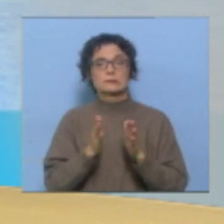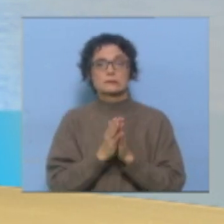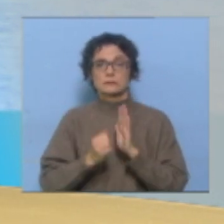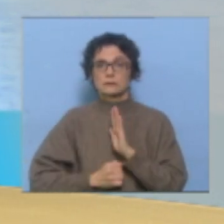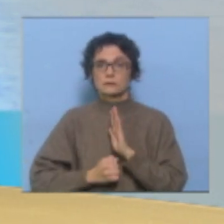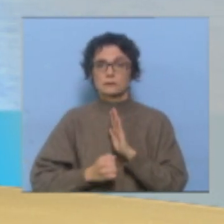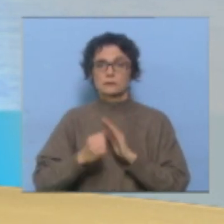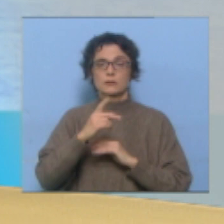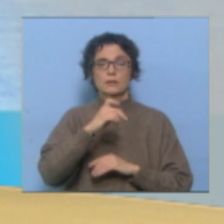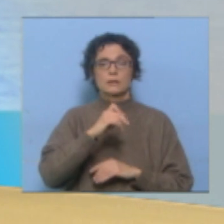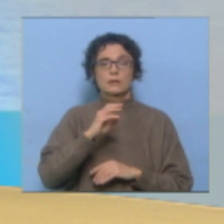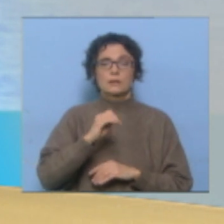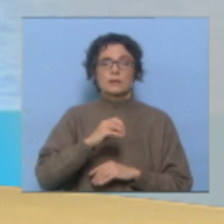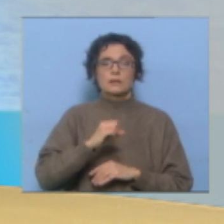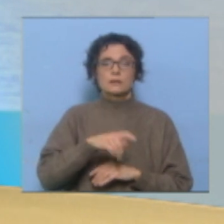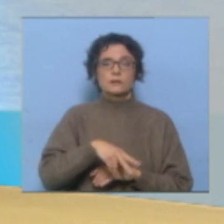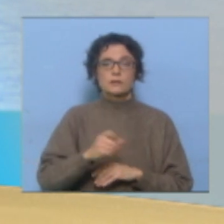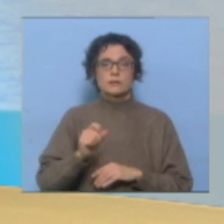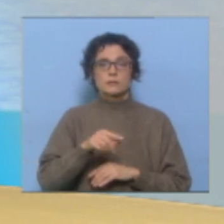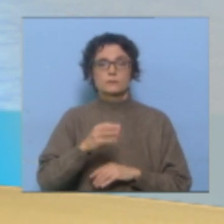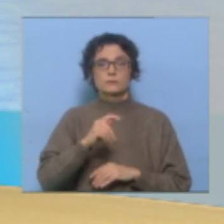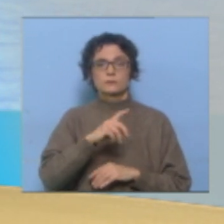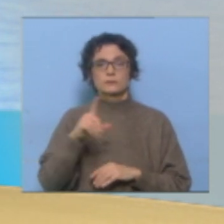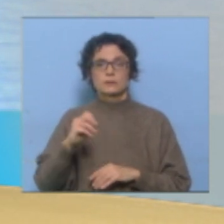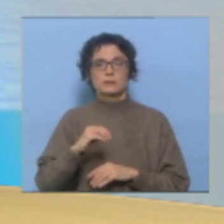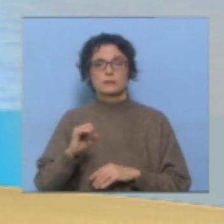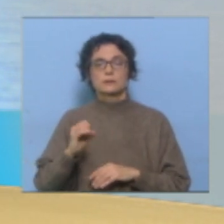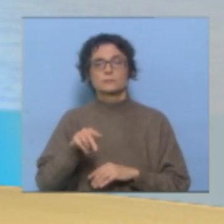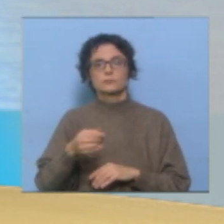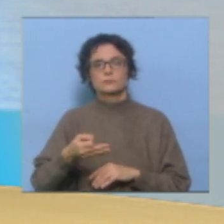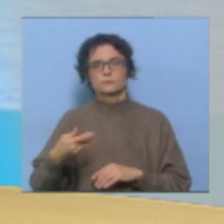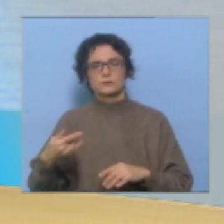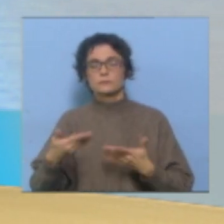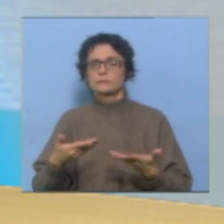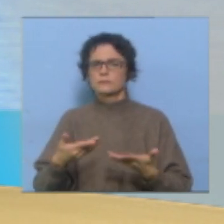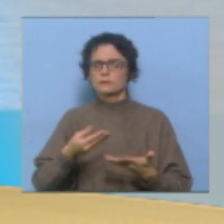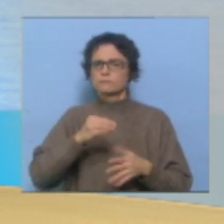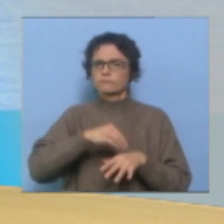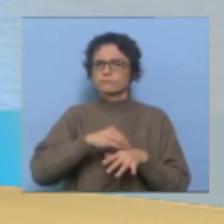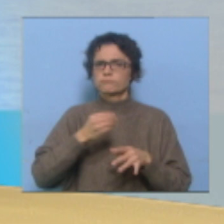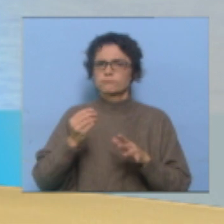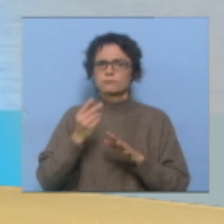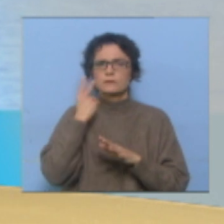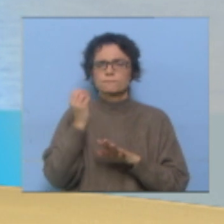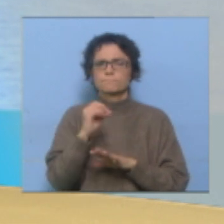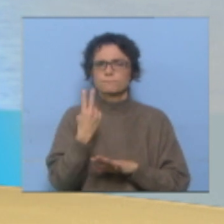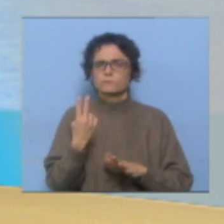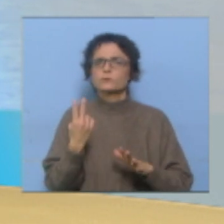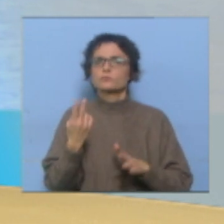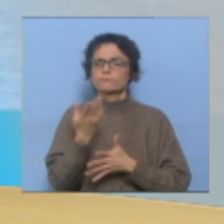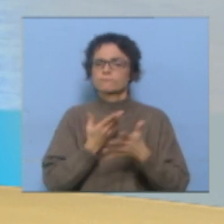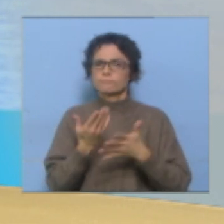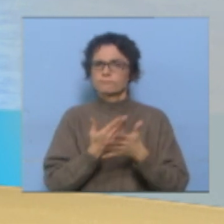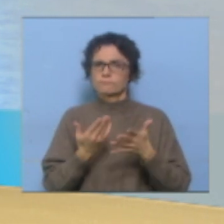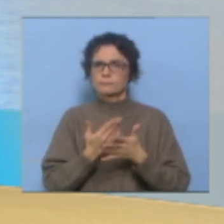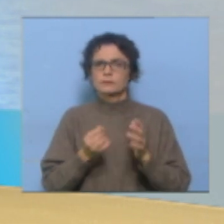em agência.eclesia.pt. Agora, o testemunho de duas vidas compartilhadas. Boa tarde,